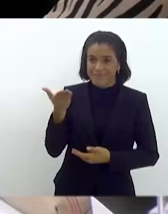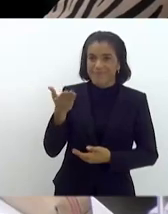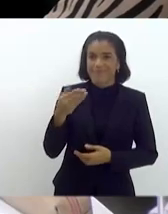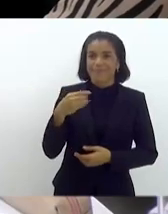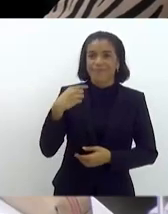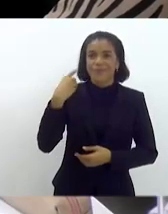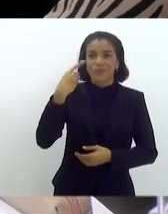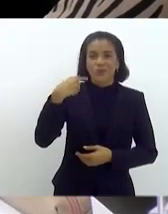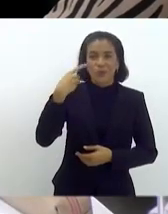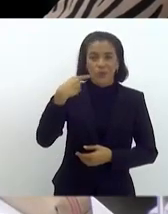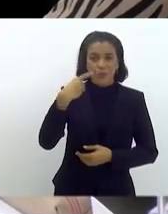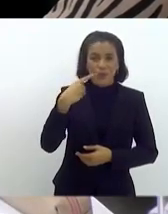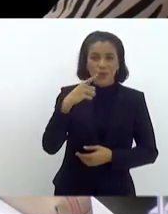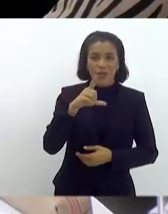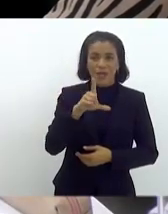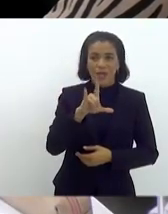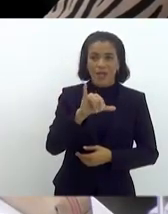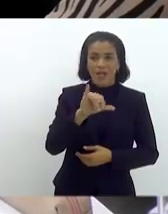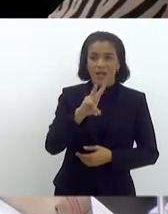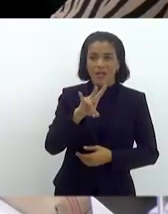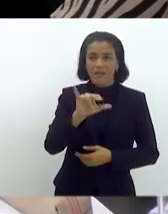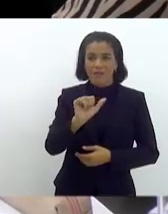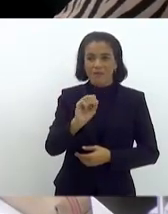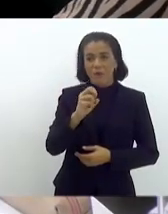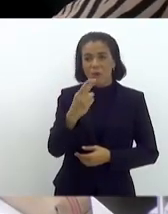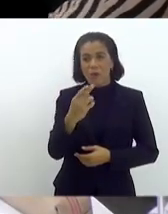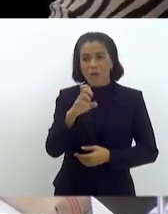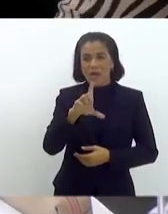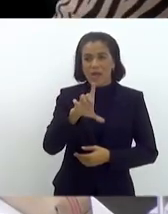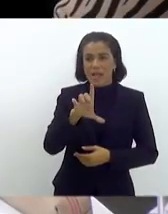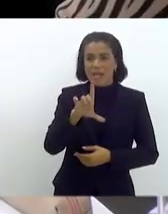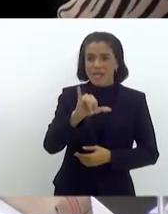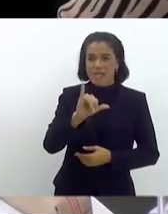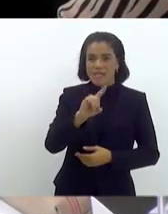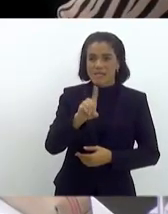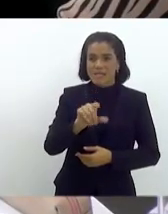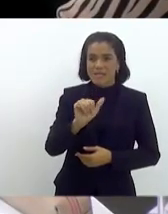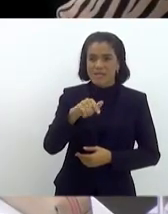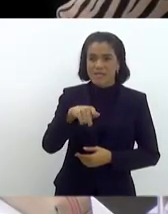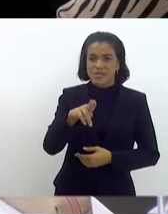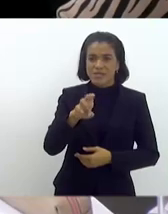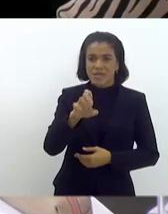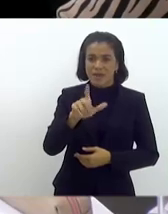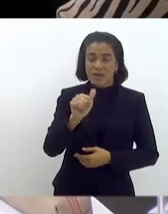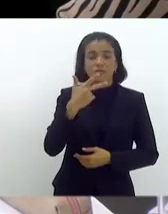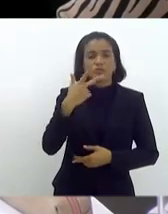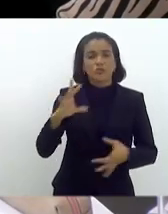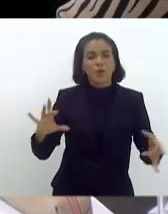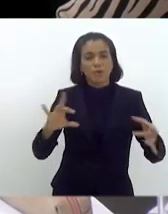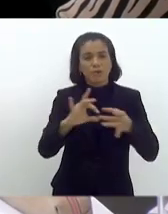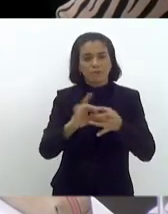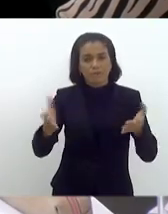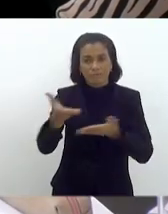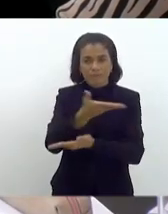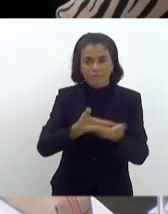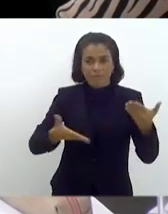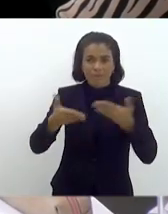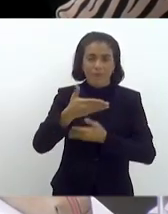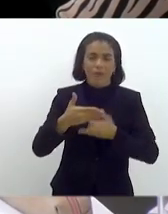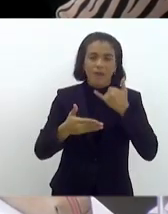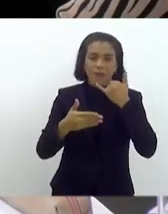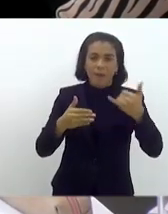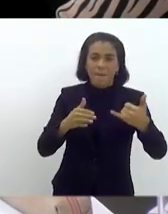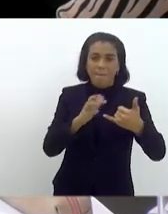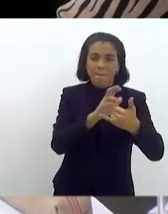Lívia ou doutora Elisângela creio que em relação à integração com o disque 100 pode